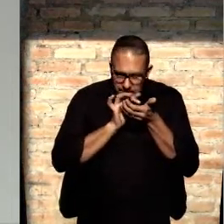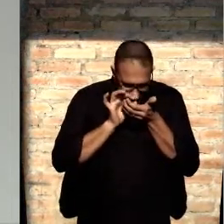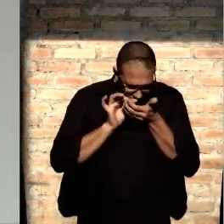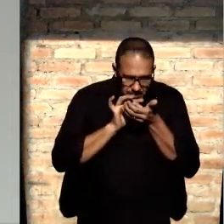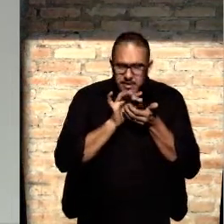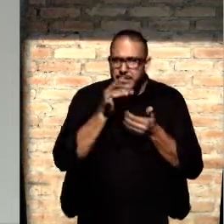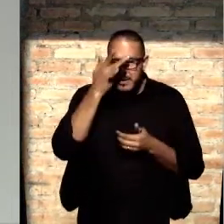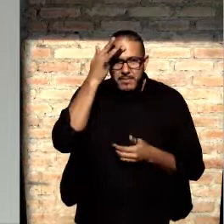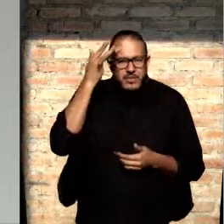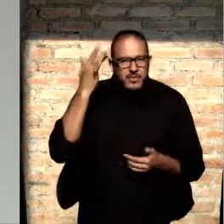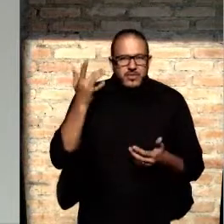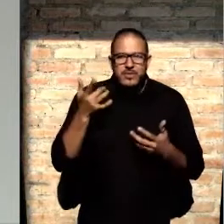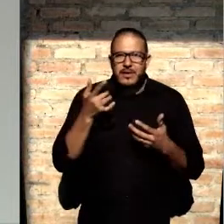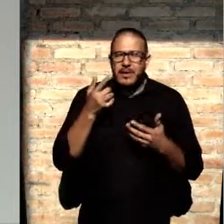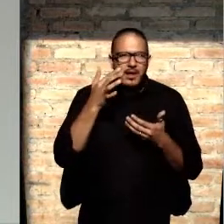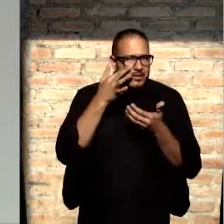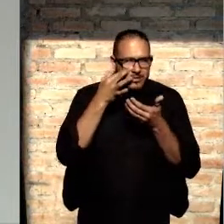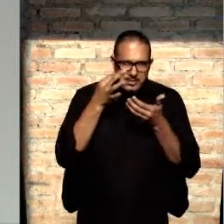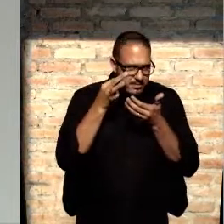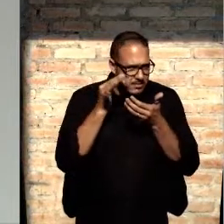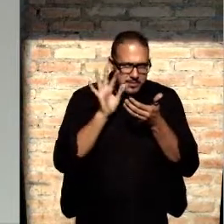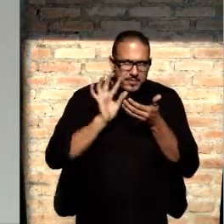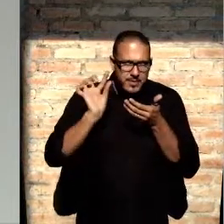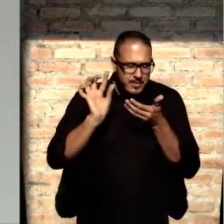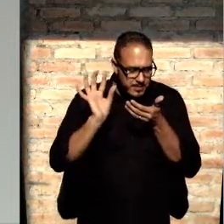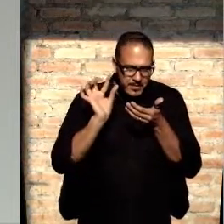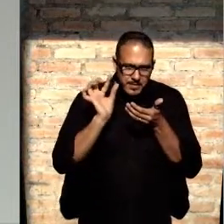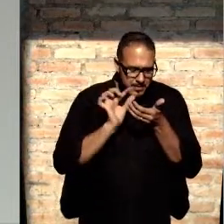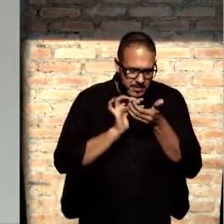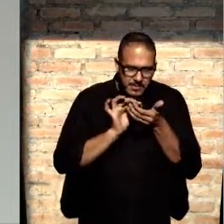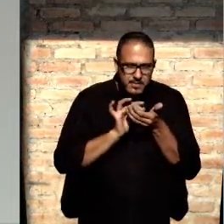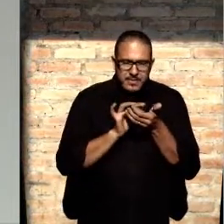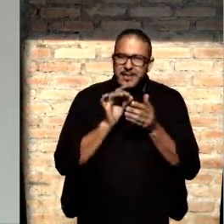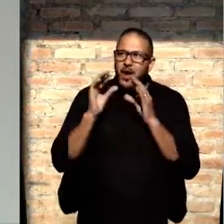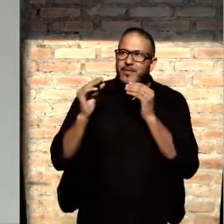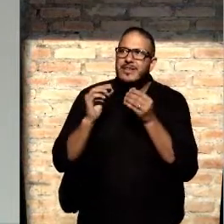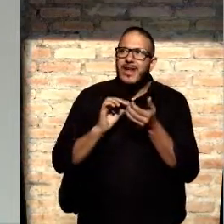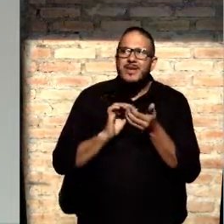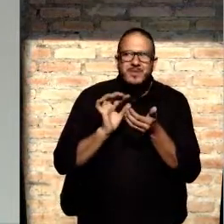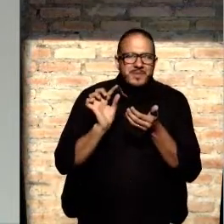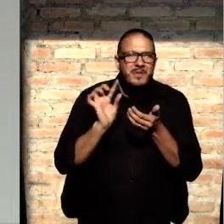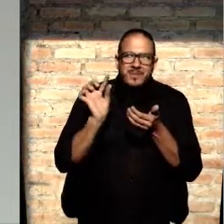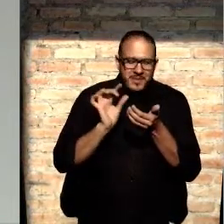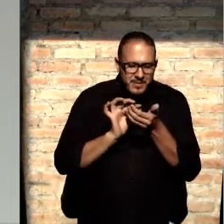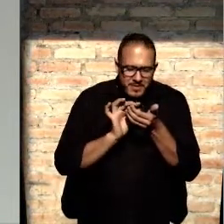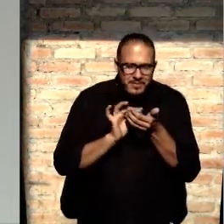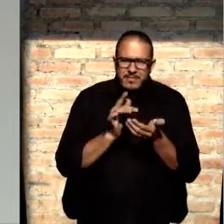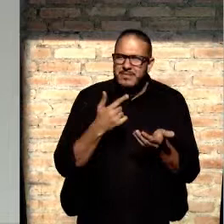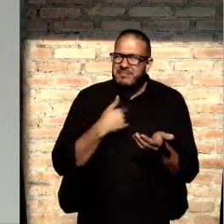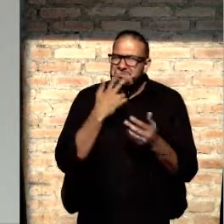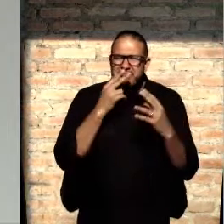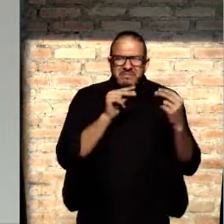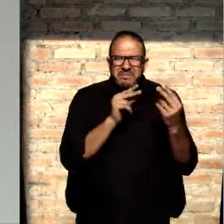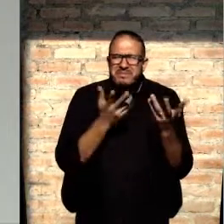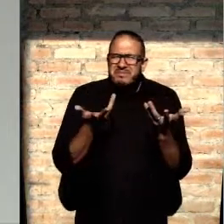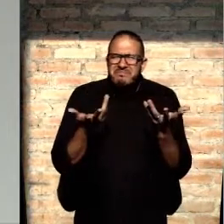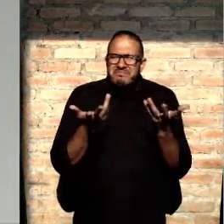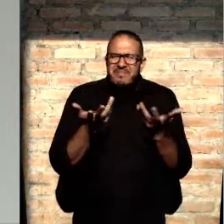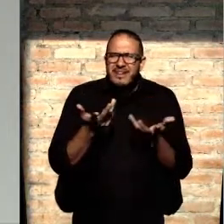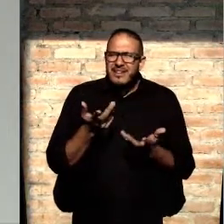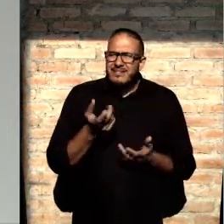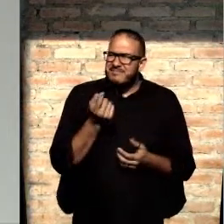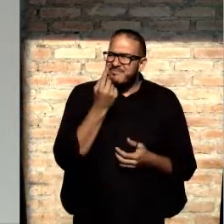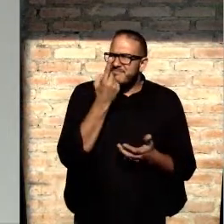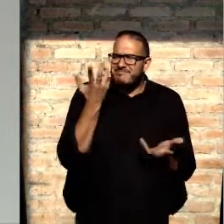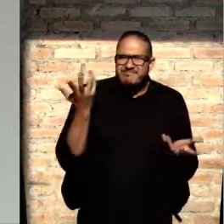atenção partida falando frases pela metade achando que estão conversando com você é muito louco as pessoas falam assim